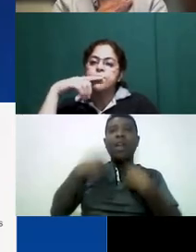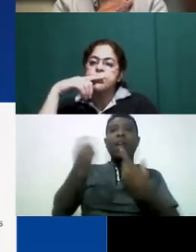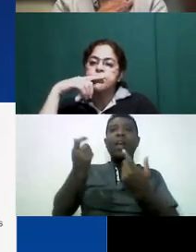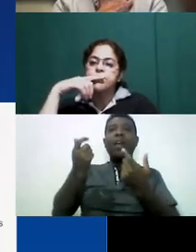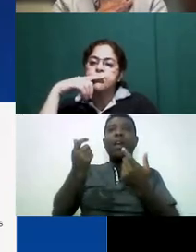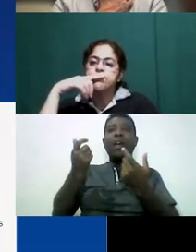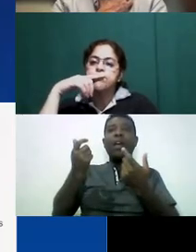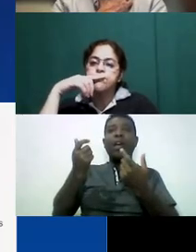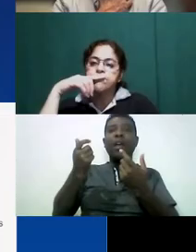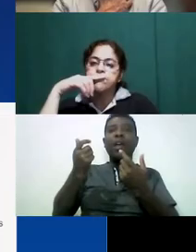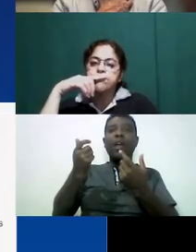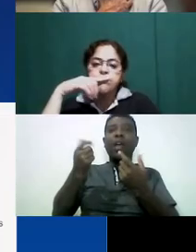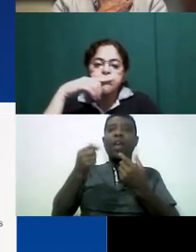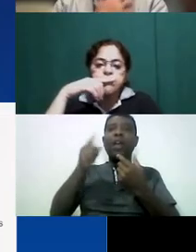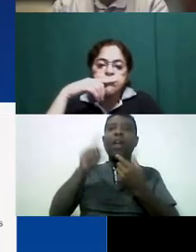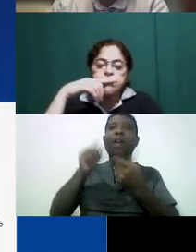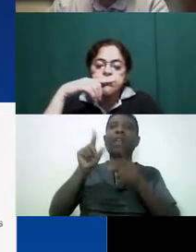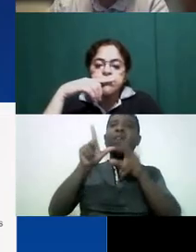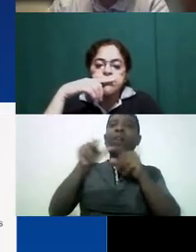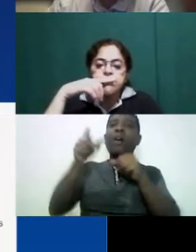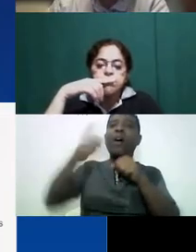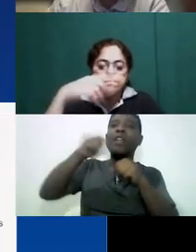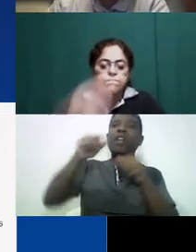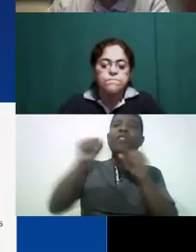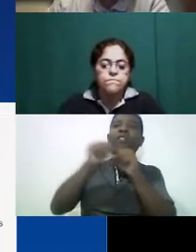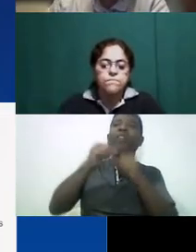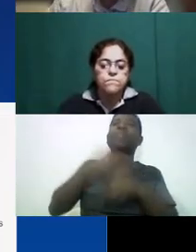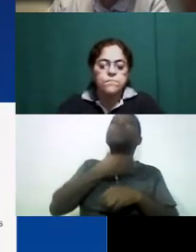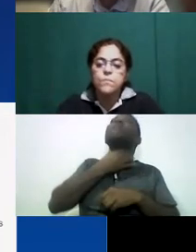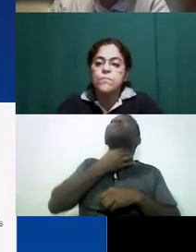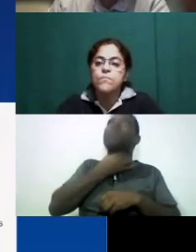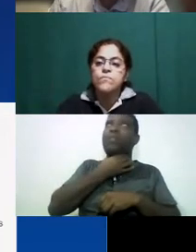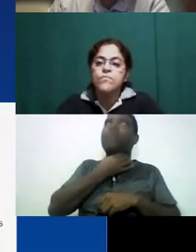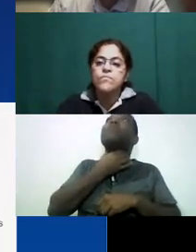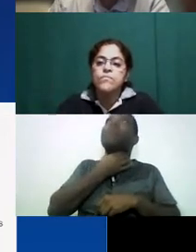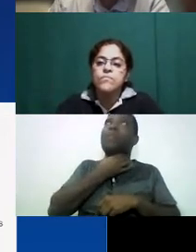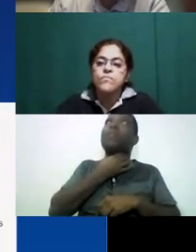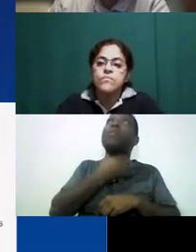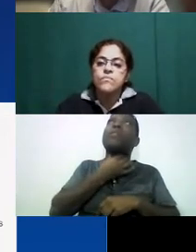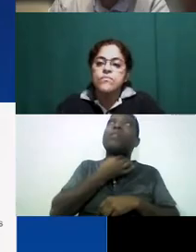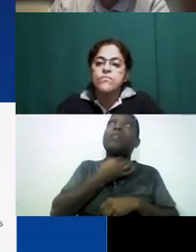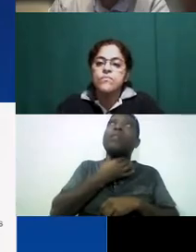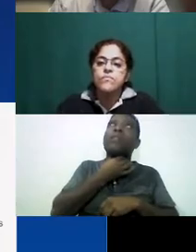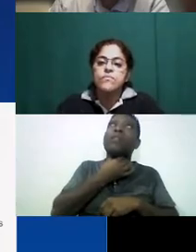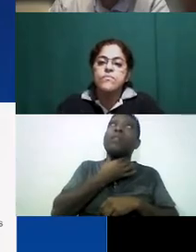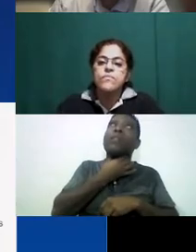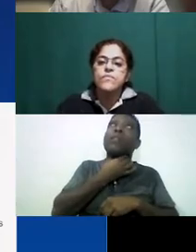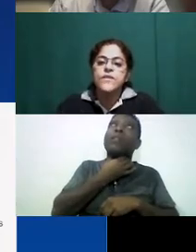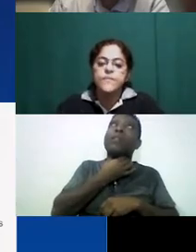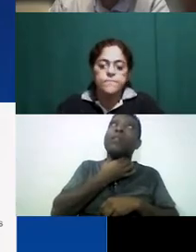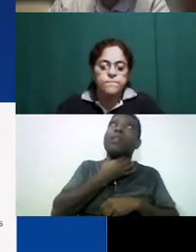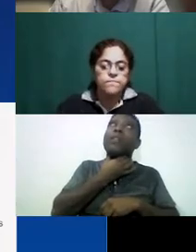Aquele nóden que a gente faz aqui, ó, é a ação desses dois pequenos músculos, o reto lateral e o reto